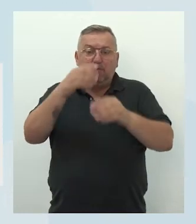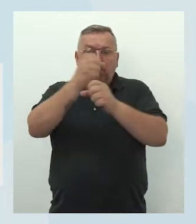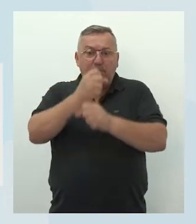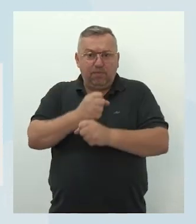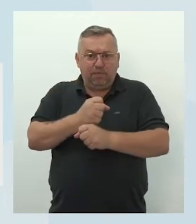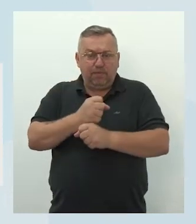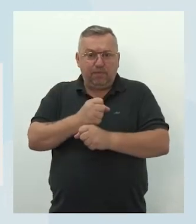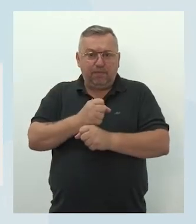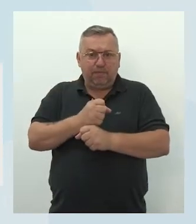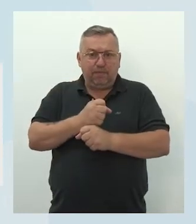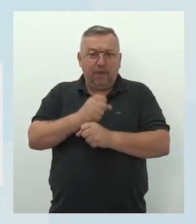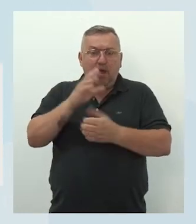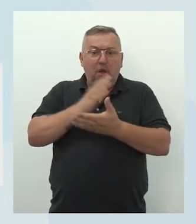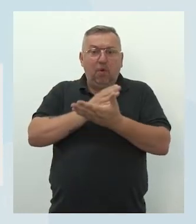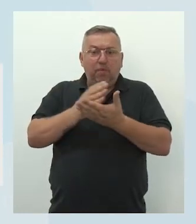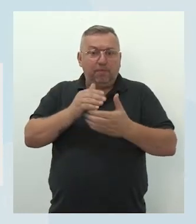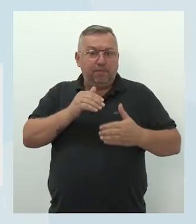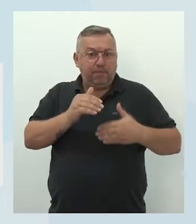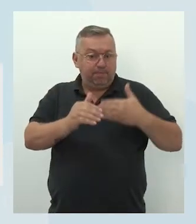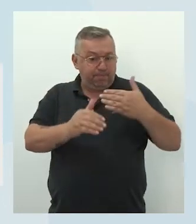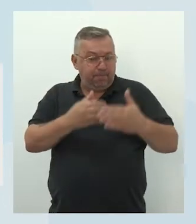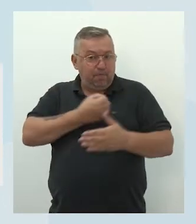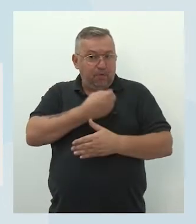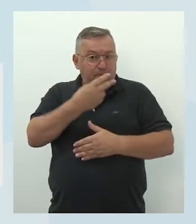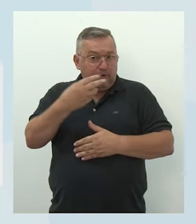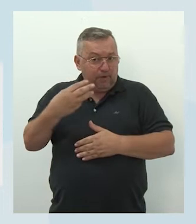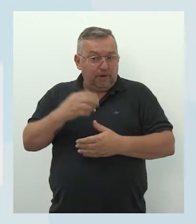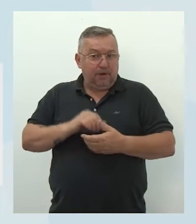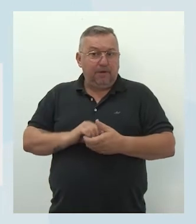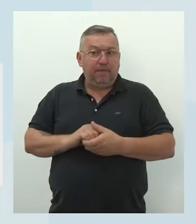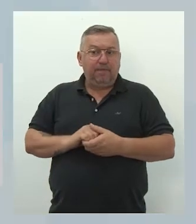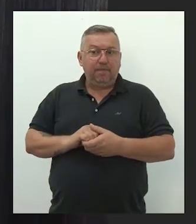propriamente dito, a partir da sequência 23.